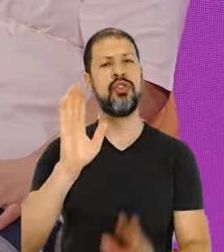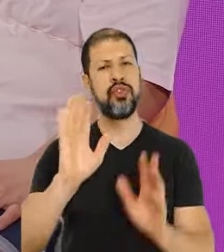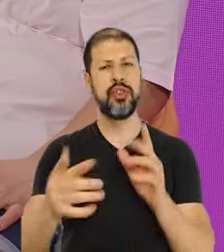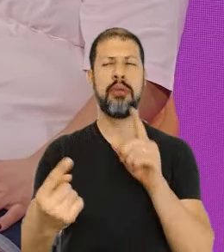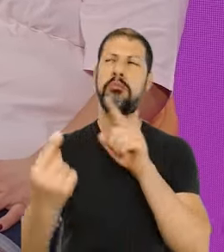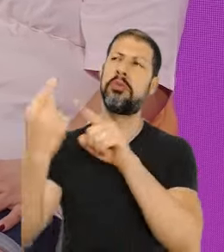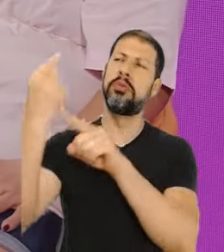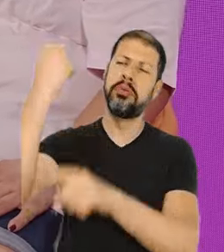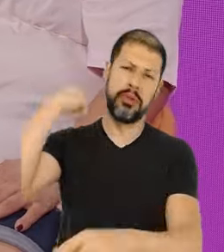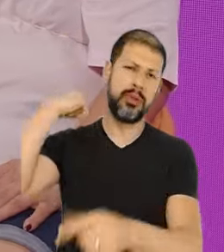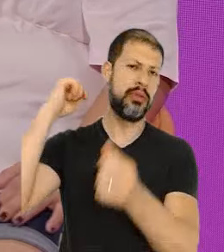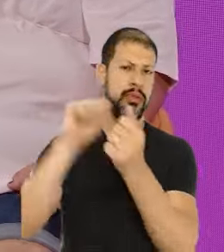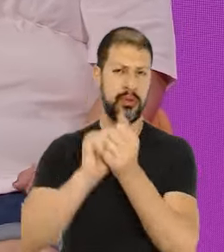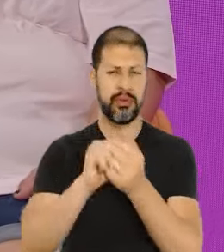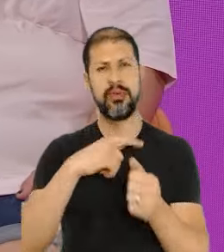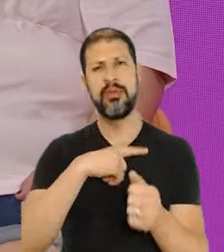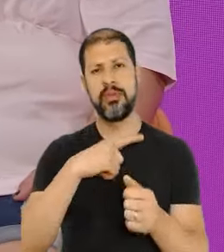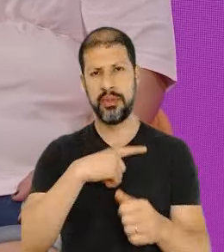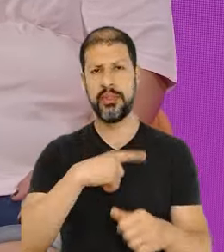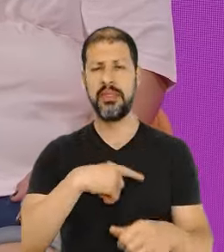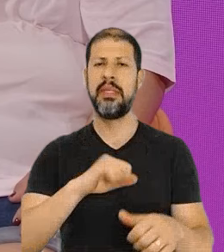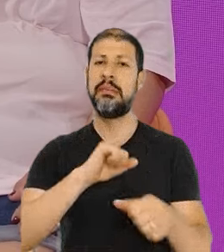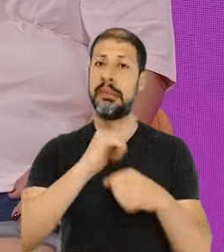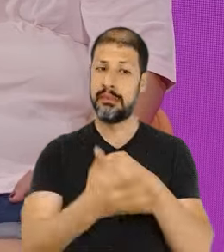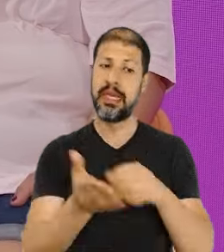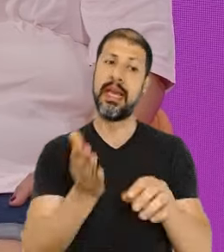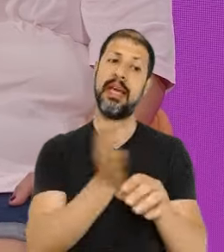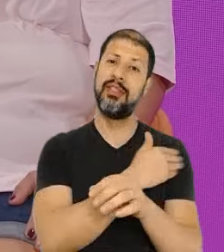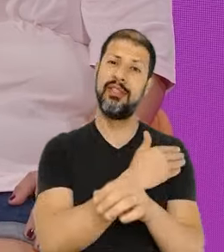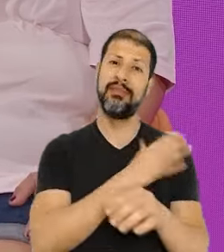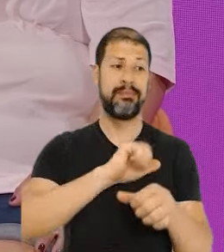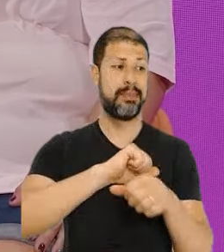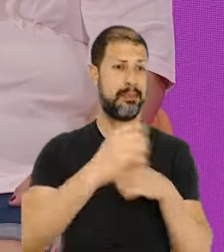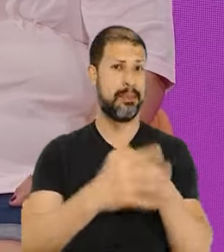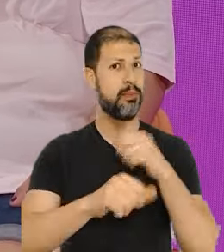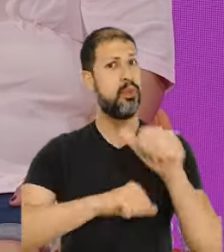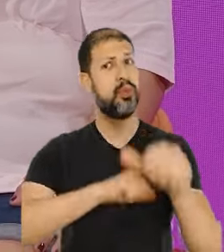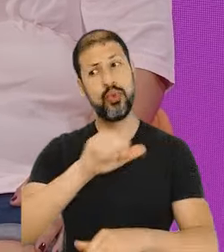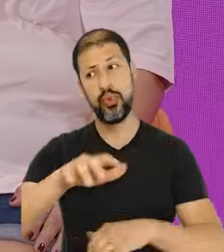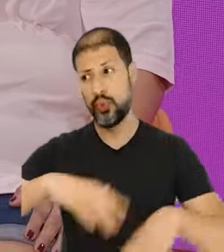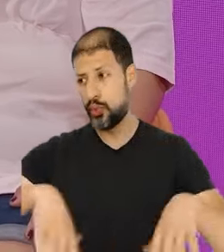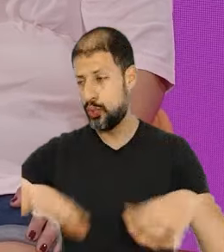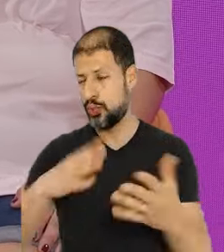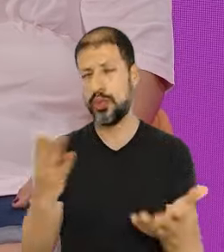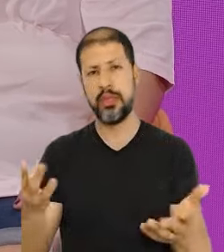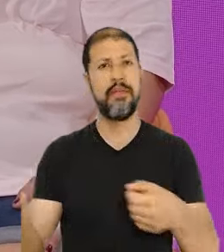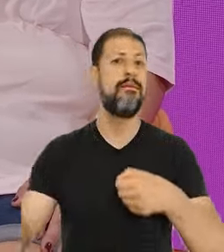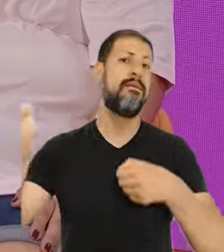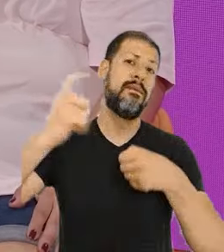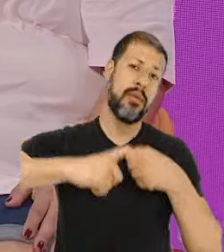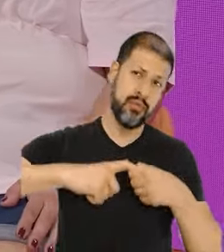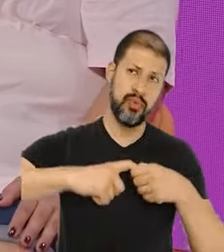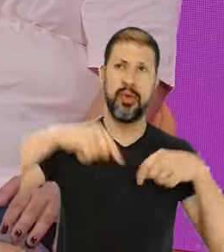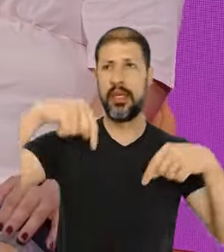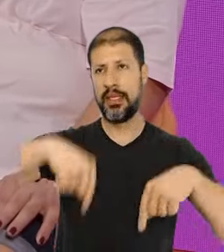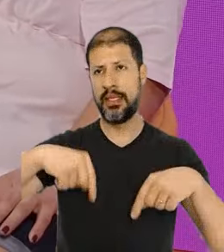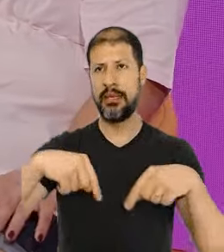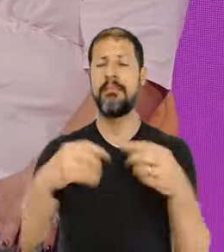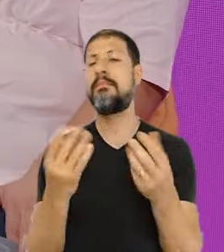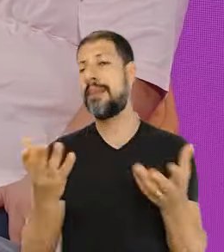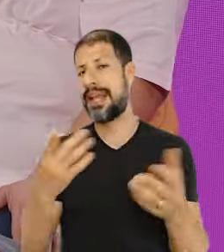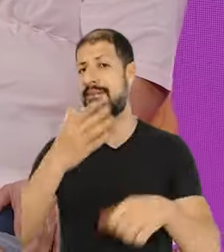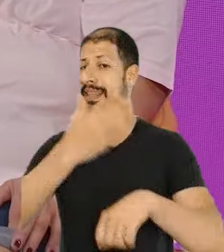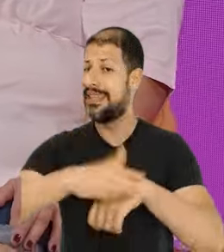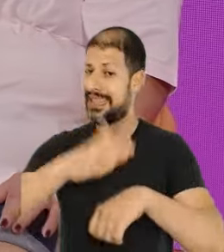gente lá atrás antes da pandemia mas a pandemia mudou tudo a rotina tá hoje ela voltou com a gente ali para fazer